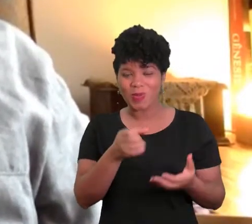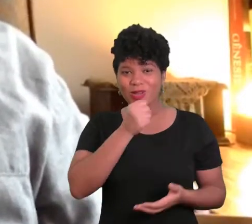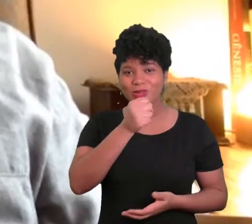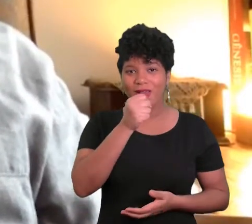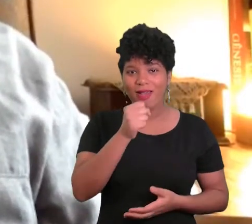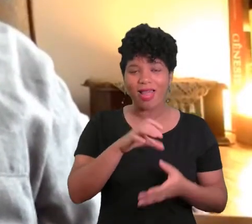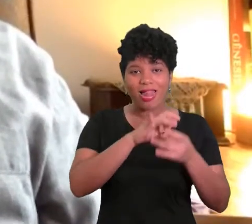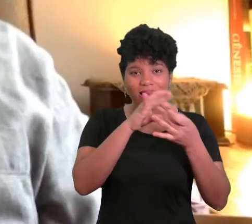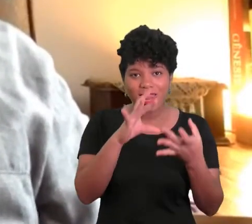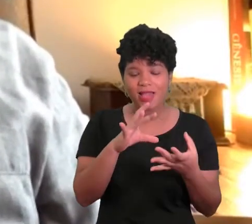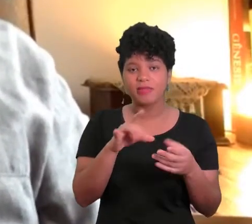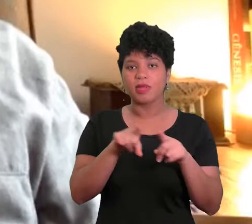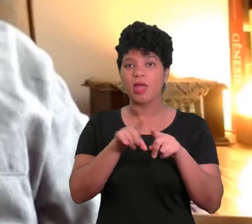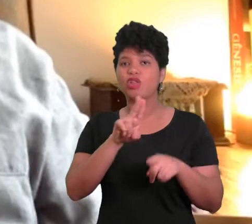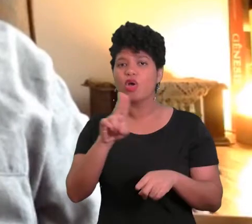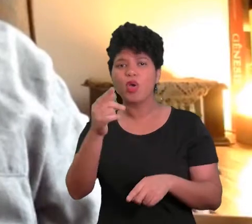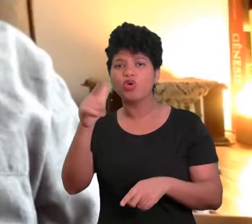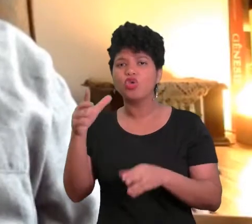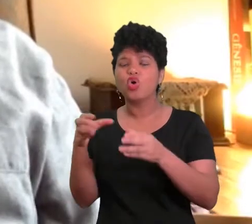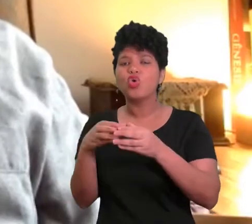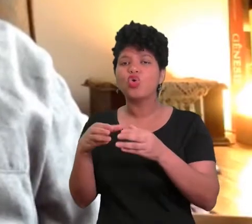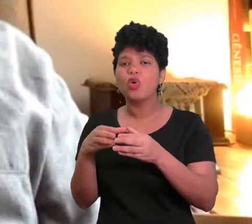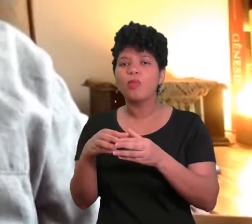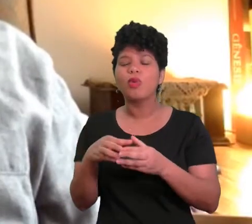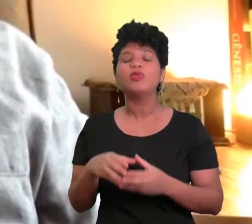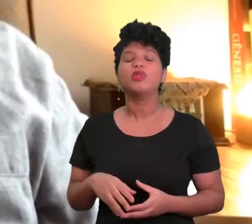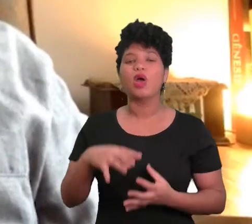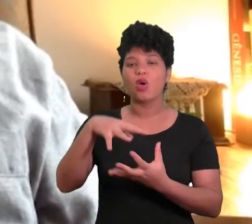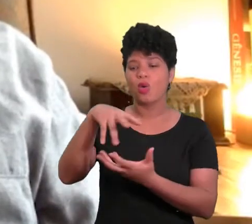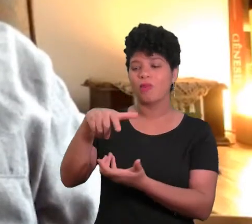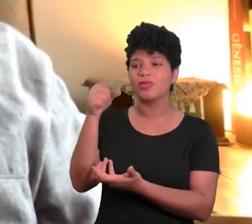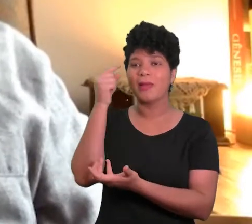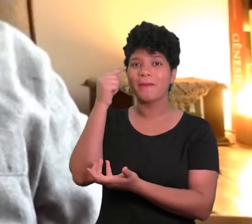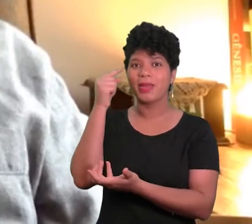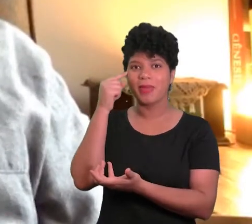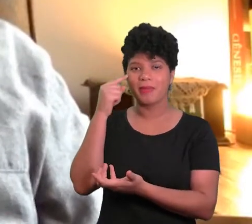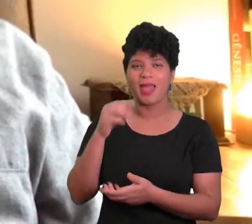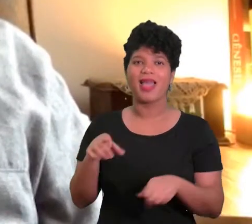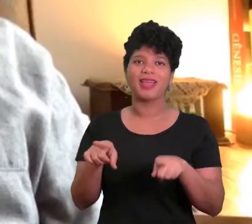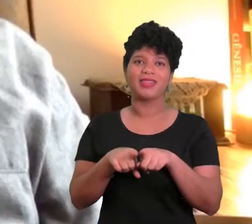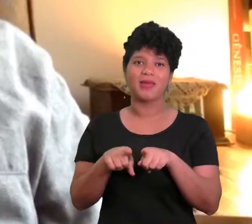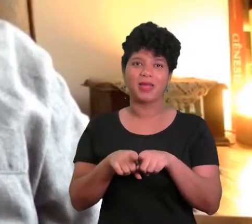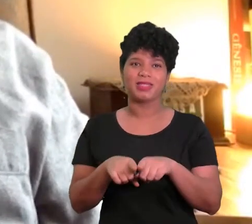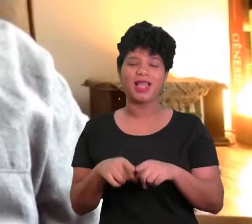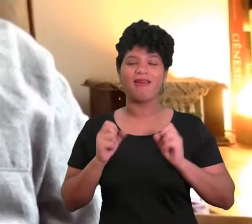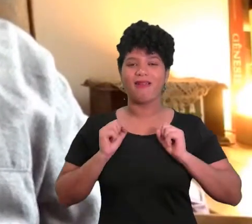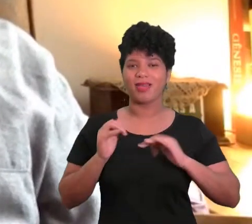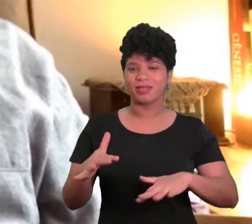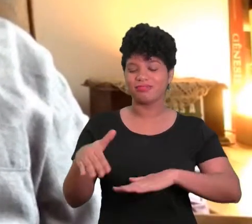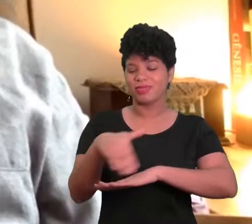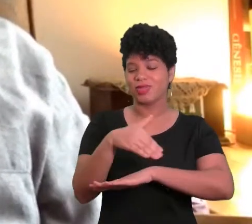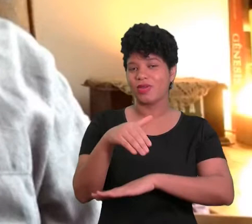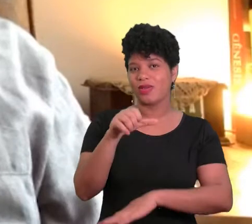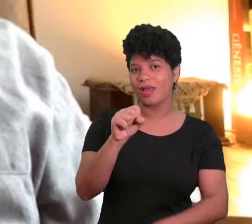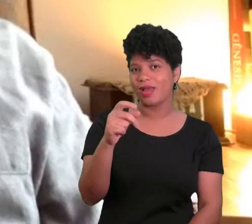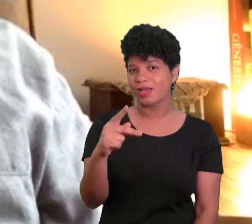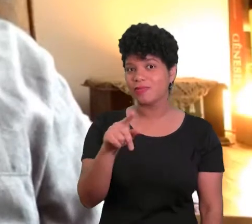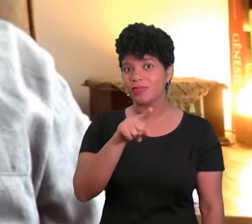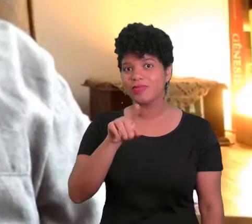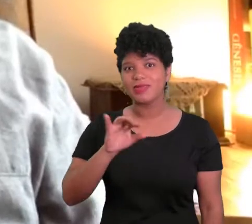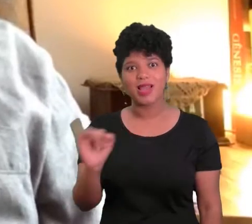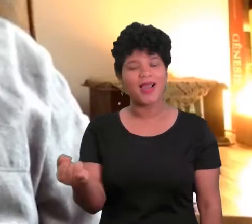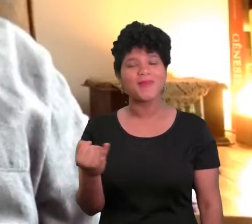Mundo Pensante, Projetemos e o Ação de Rua SP. Aproveitem as